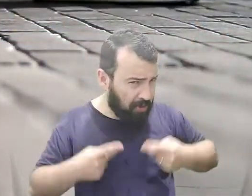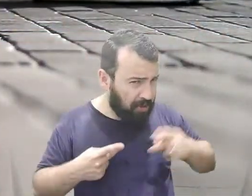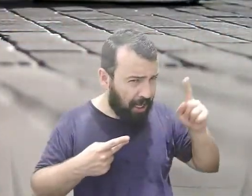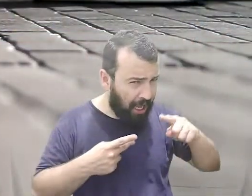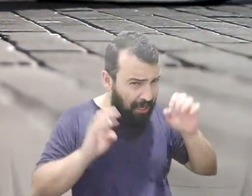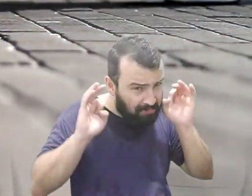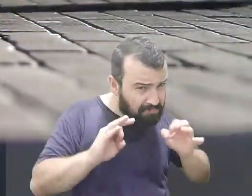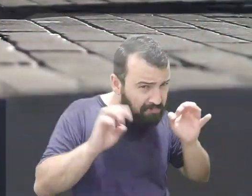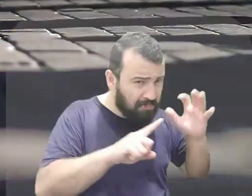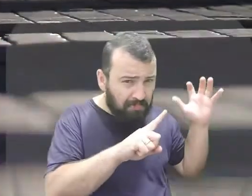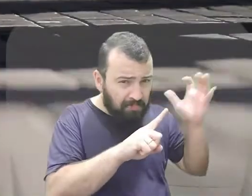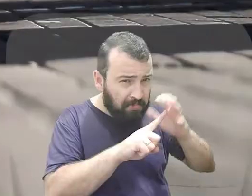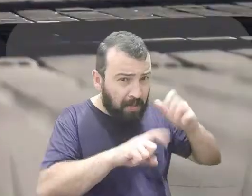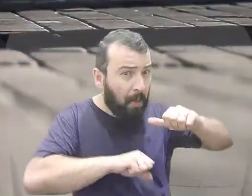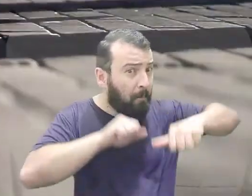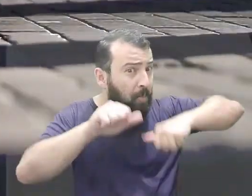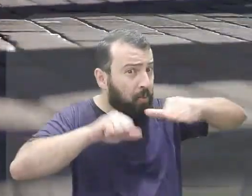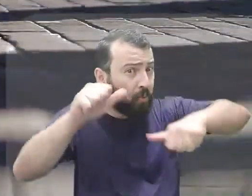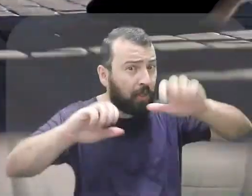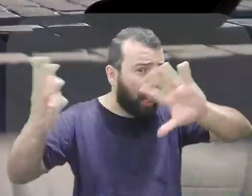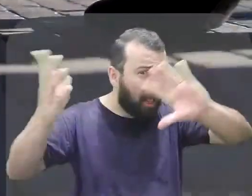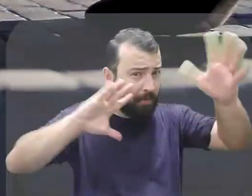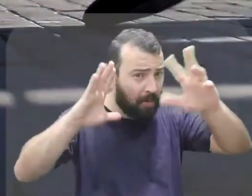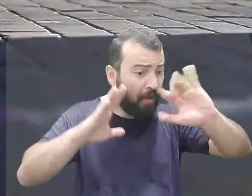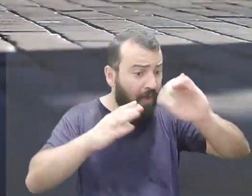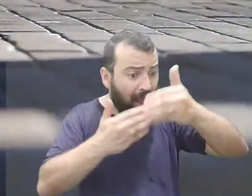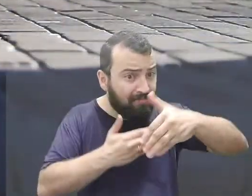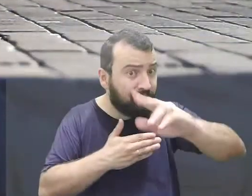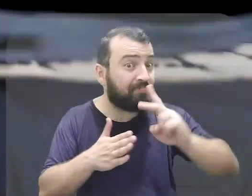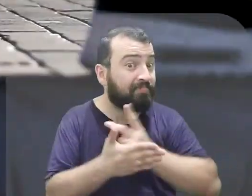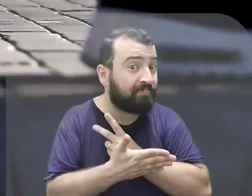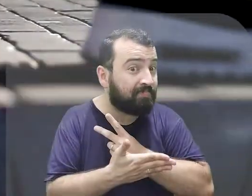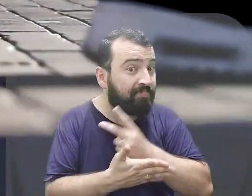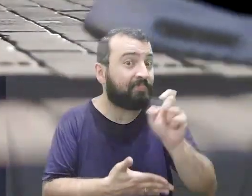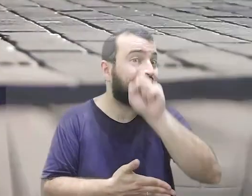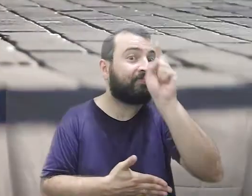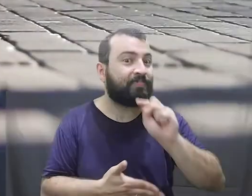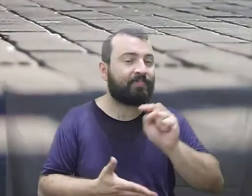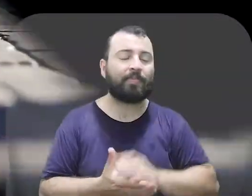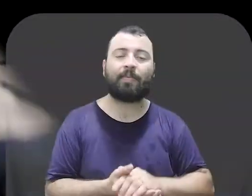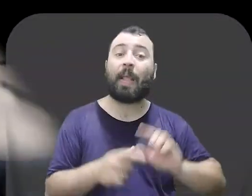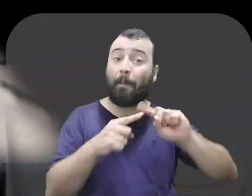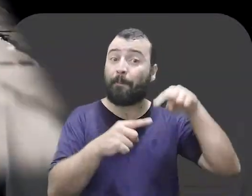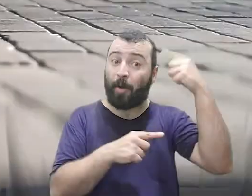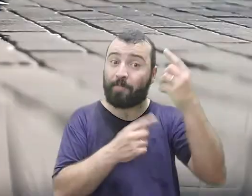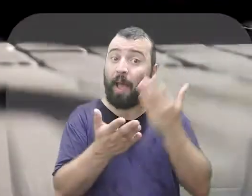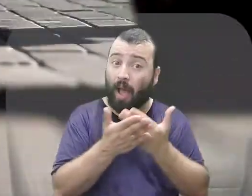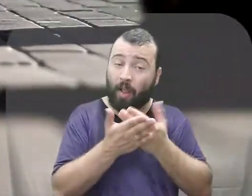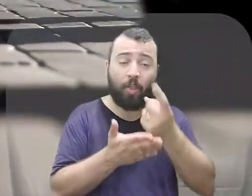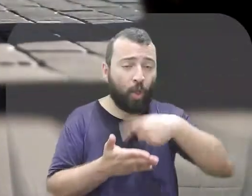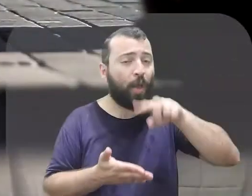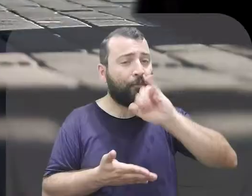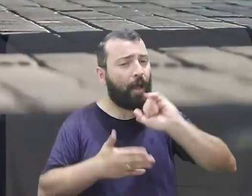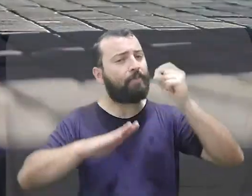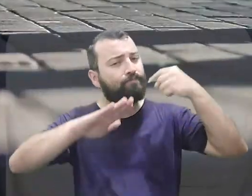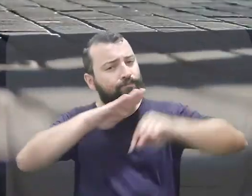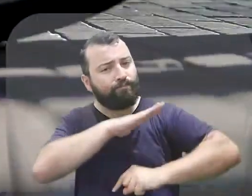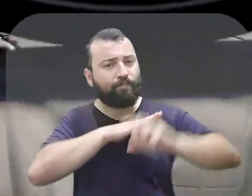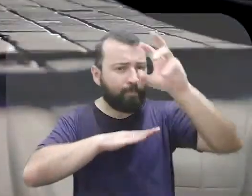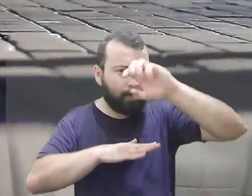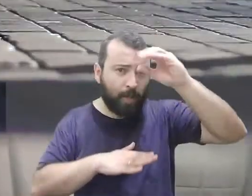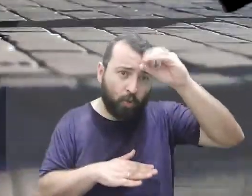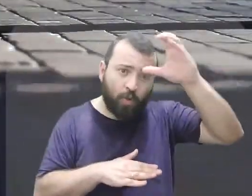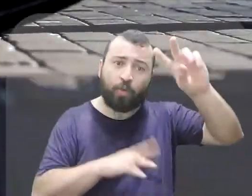humano um fator decisivo nas alterações climáticas que vêm acontecendo? Na próxima aula, iremos aprofundar